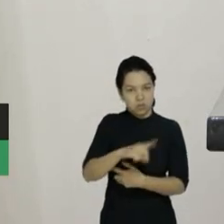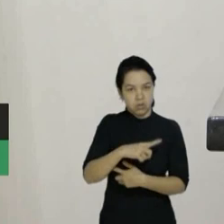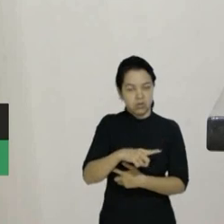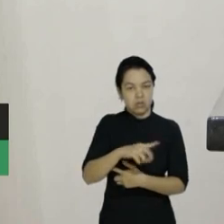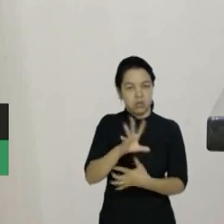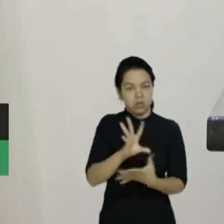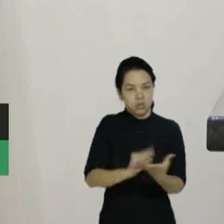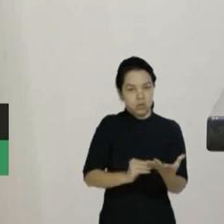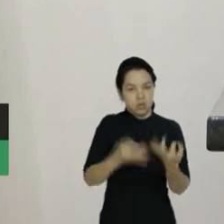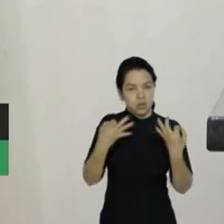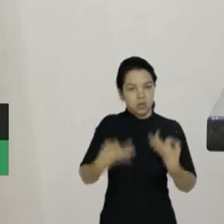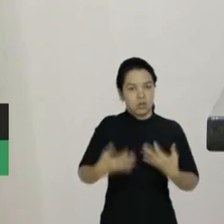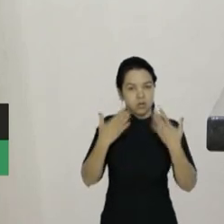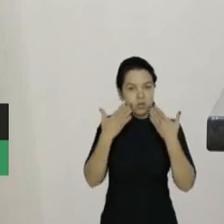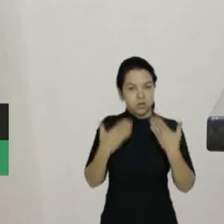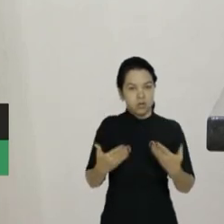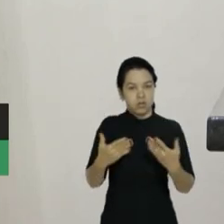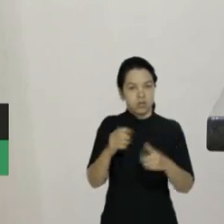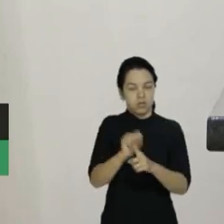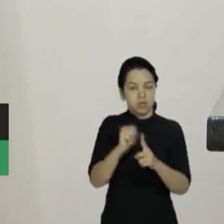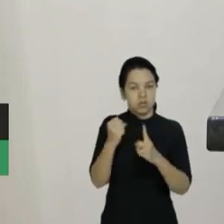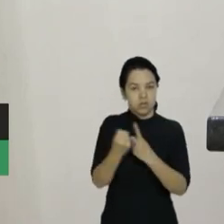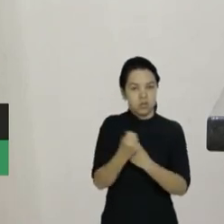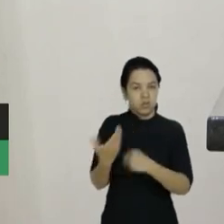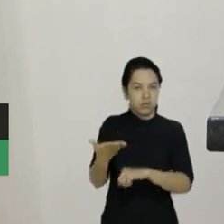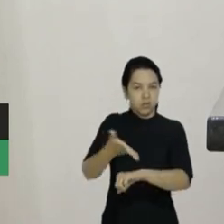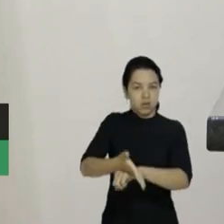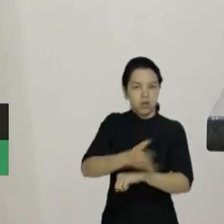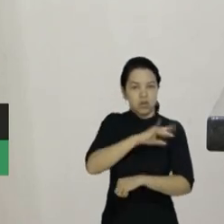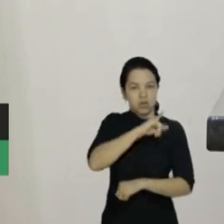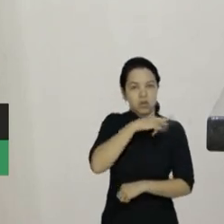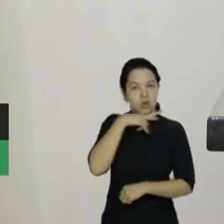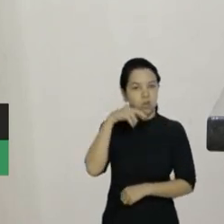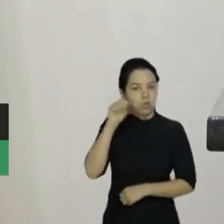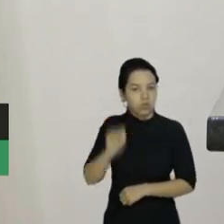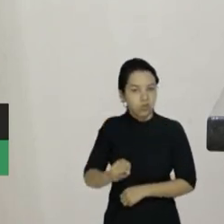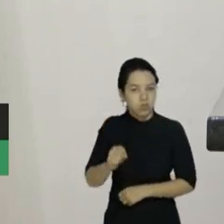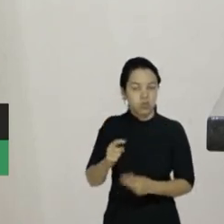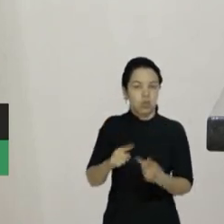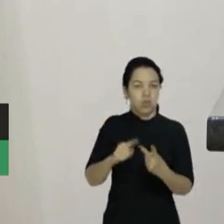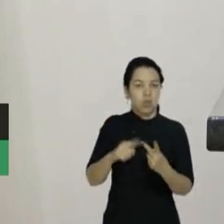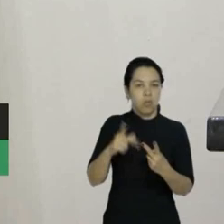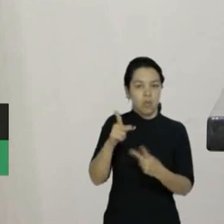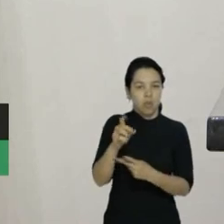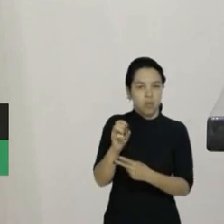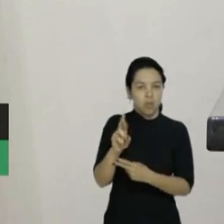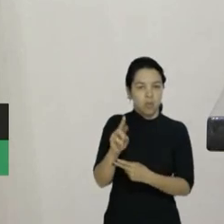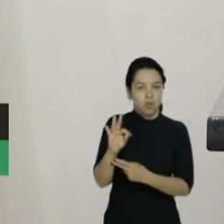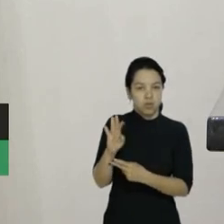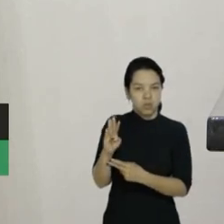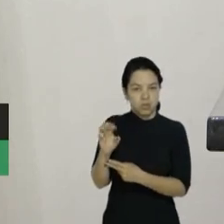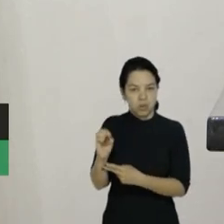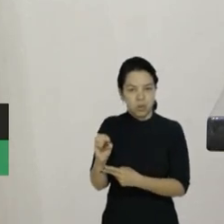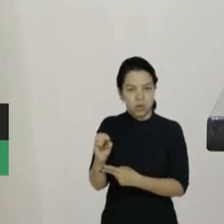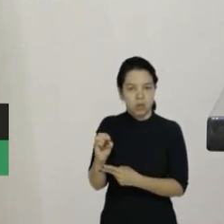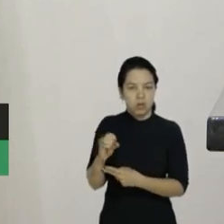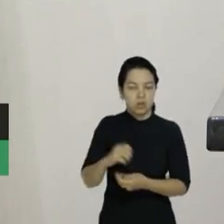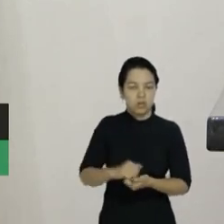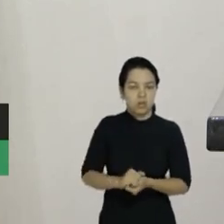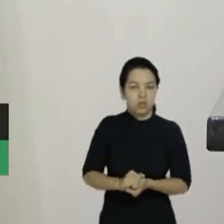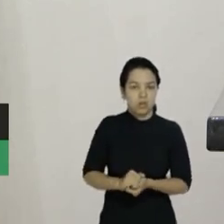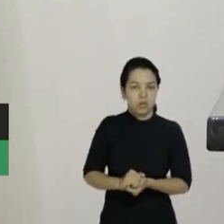sociedade, quando vá lá em Jaraguá do Sul, quando vá em Porto Belo, o deputado que falou pela